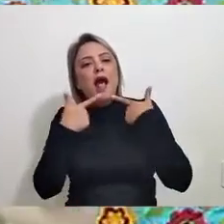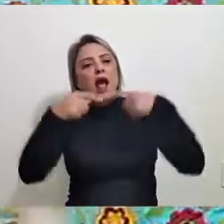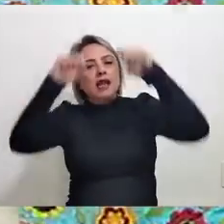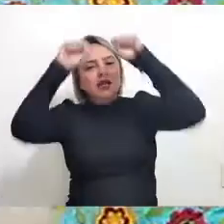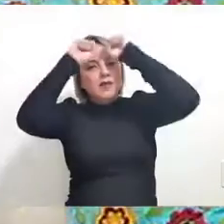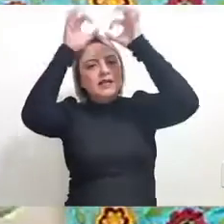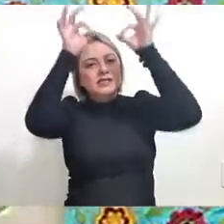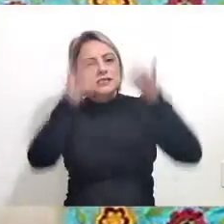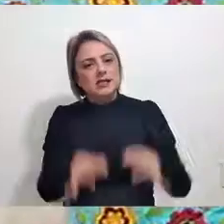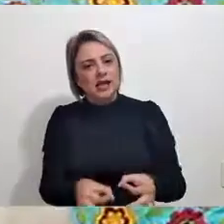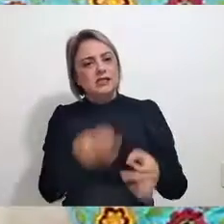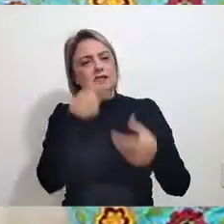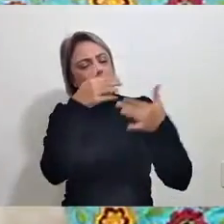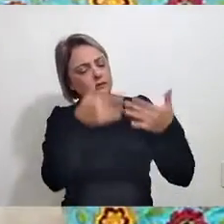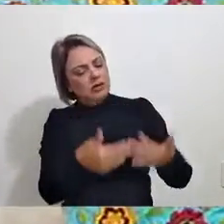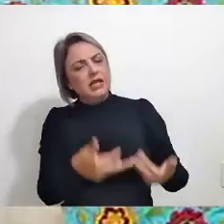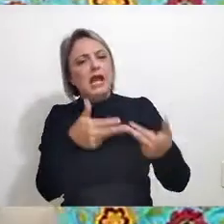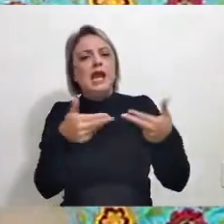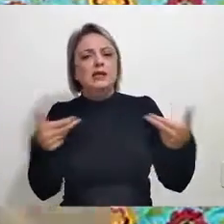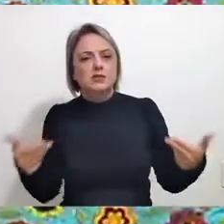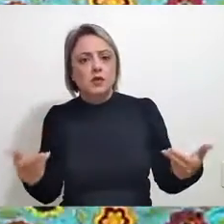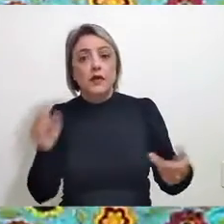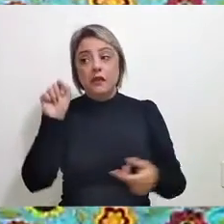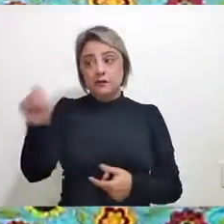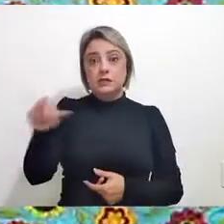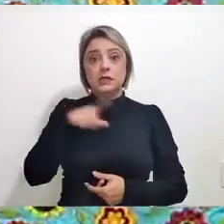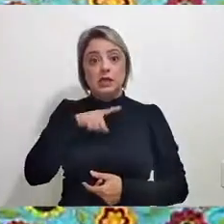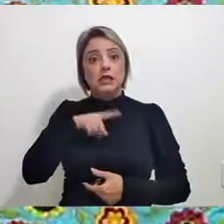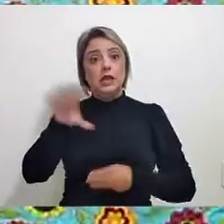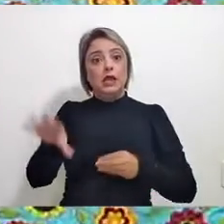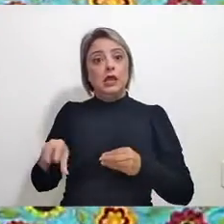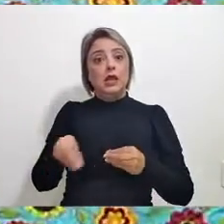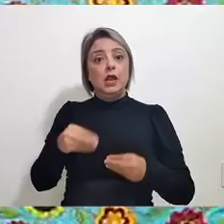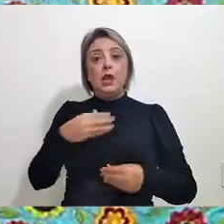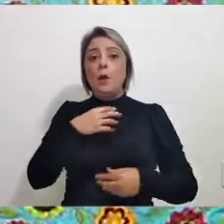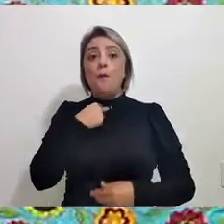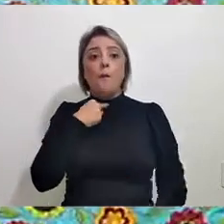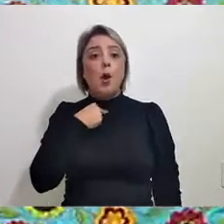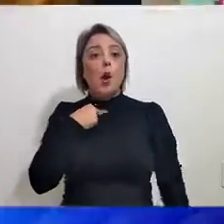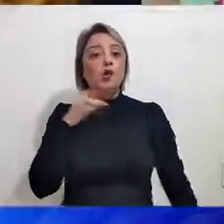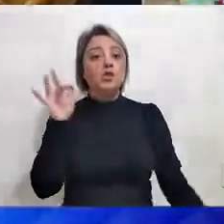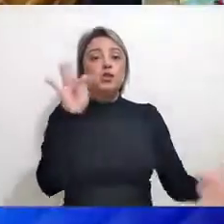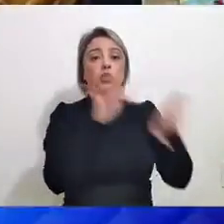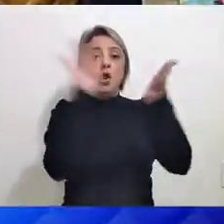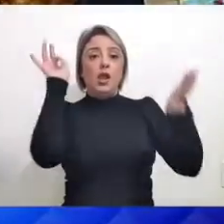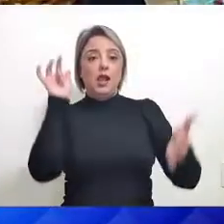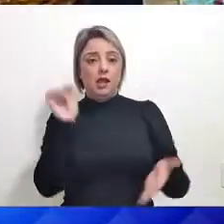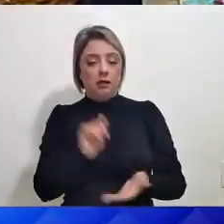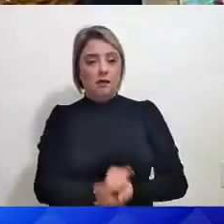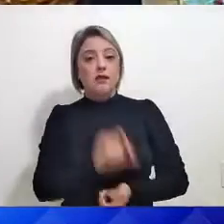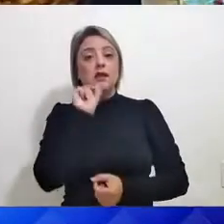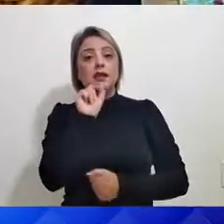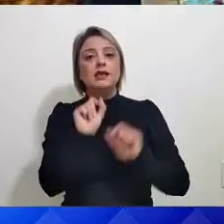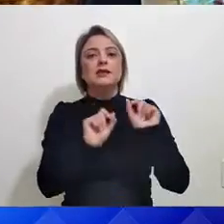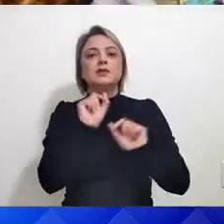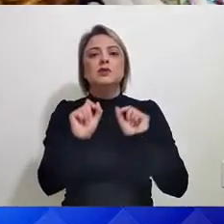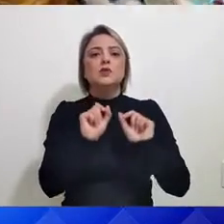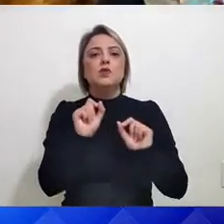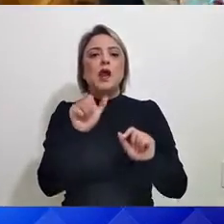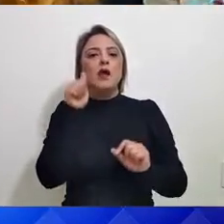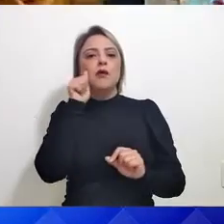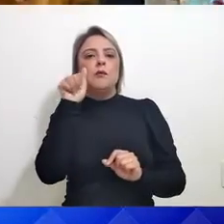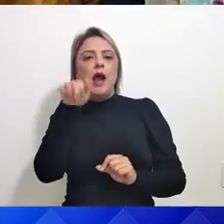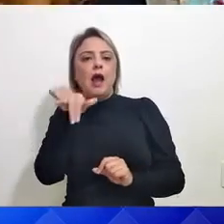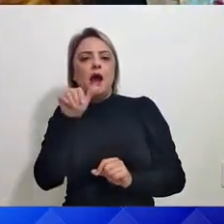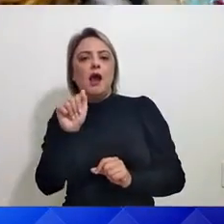sobre isso, quando a gente para de fazer essa conscientização, porque a criança precisa ter a conscientização, ela precisa